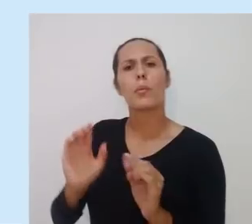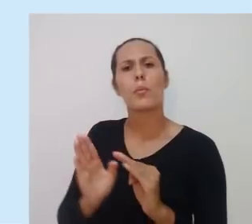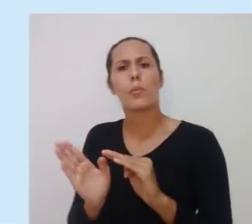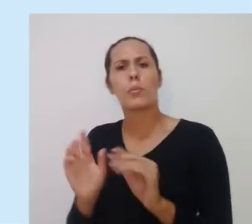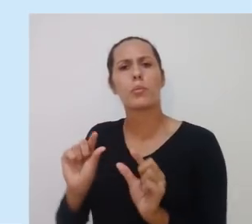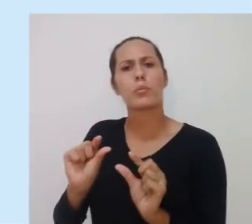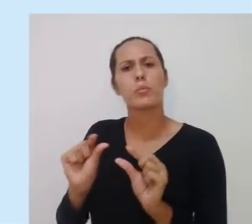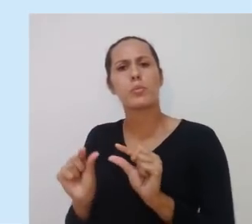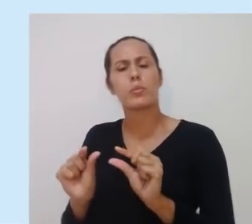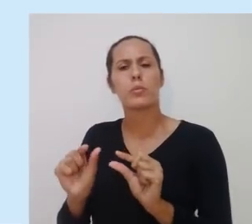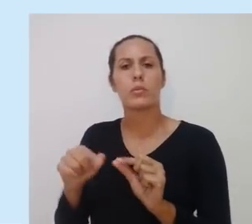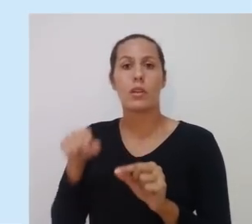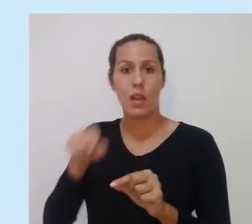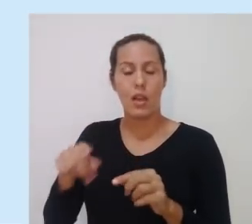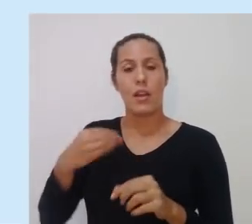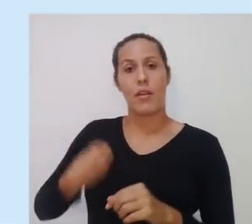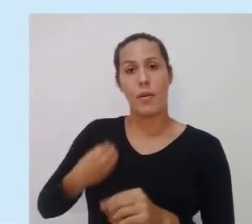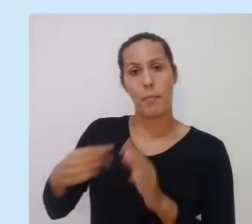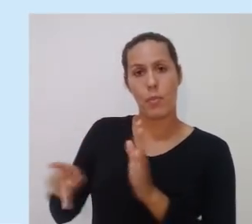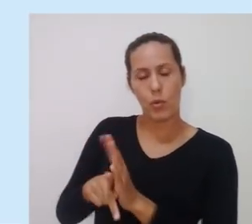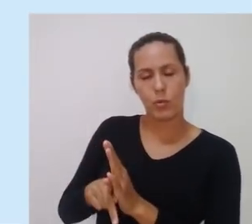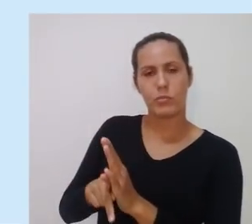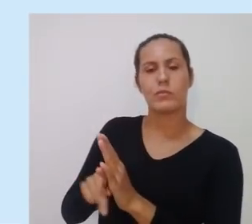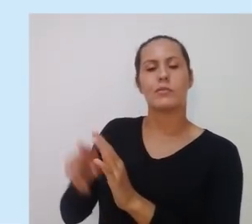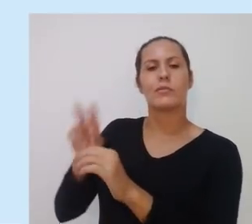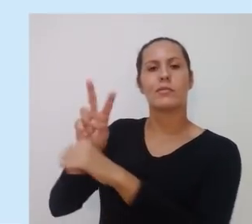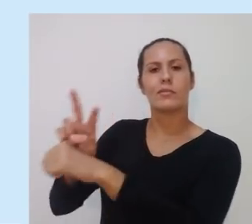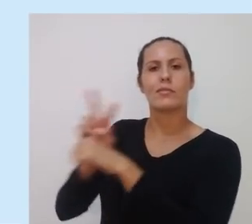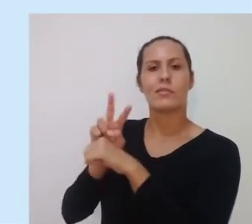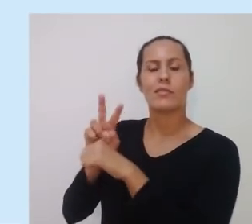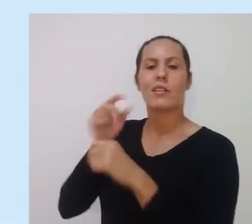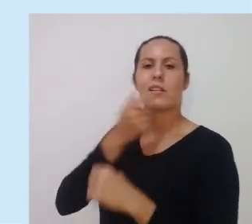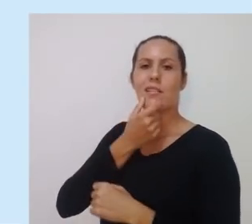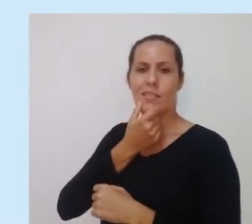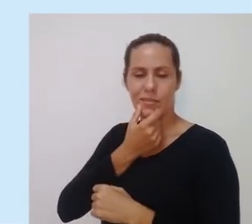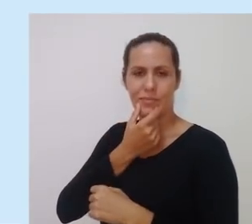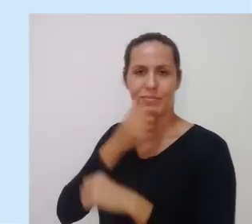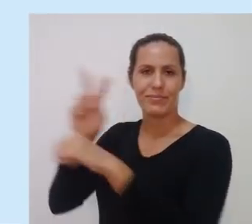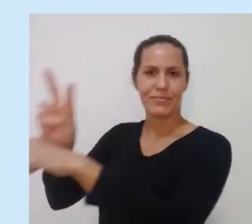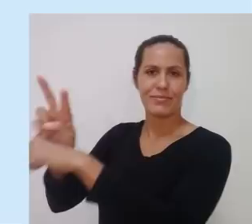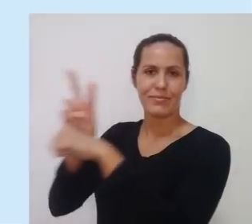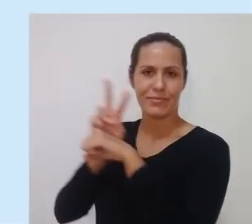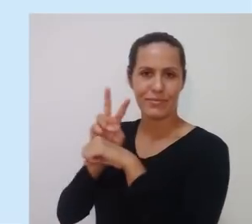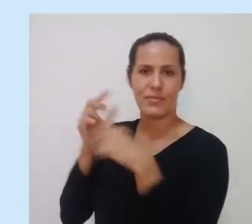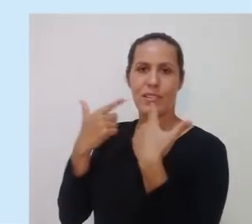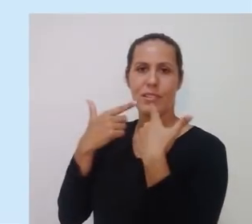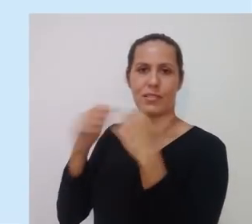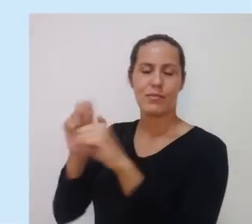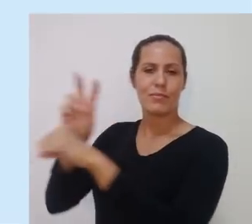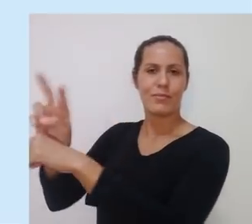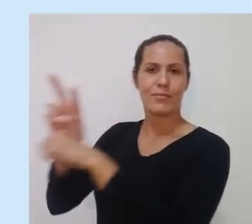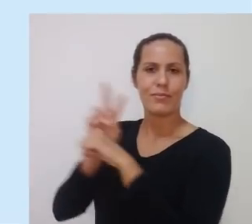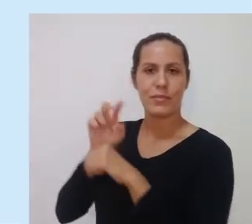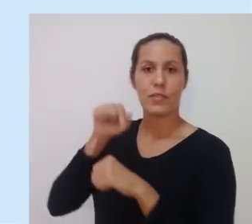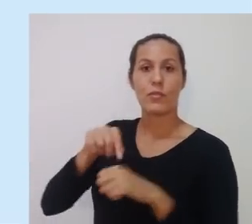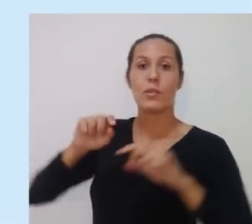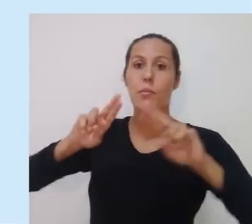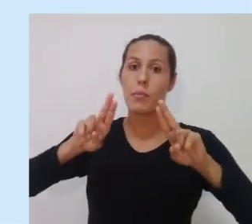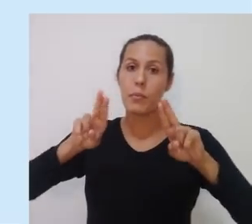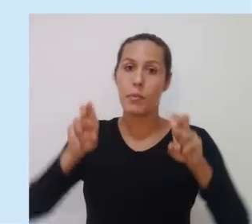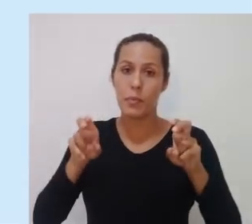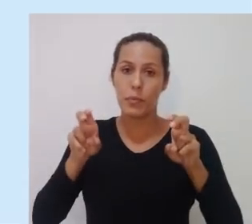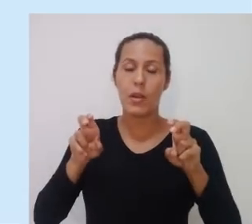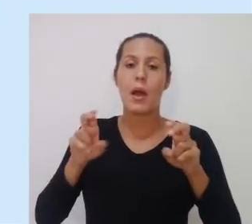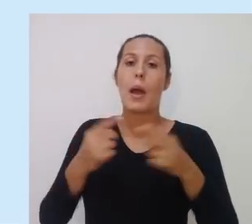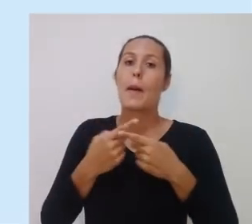termo estrangeiro. É assim que tem que acontecer. Quando você vai escrever à mão um termo estrangeiro no meio do